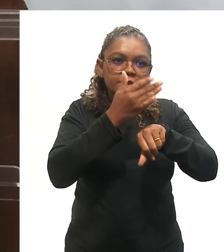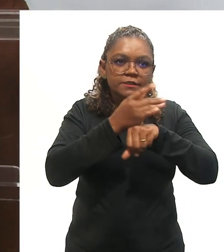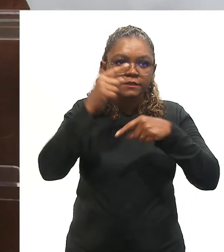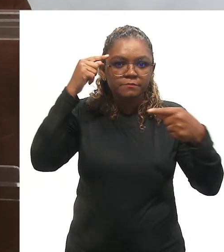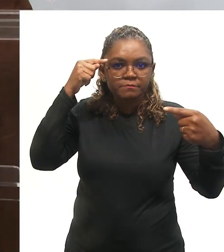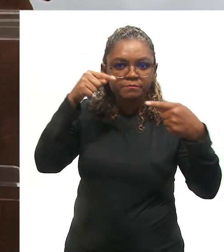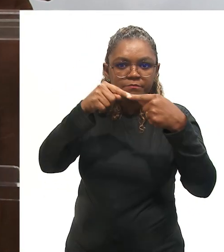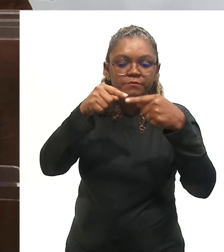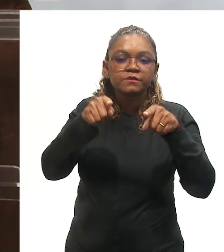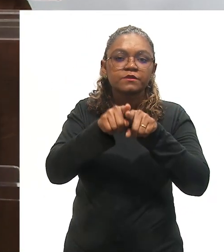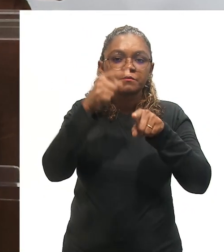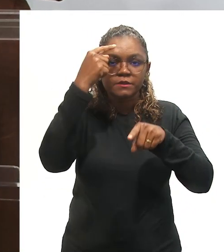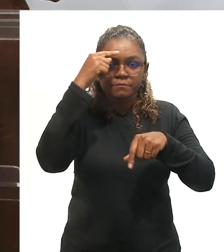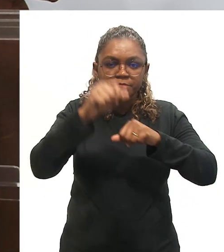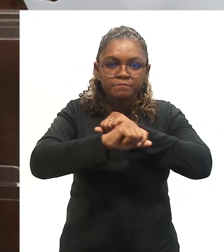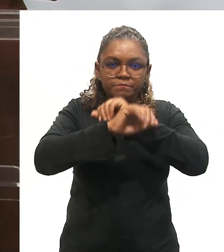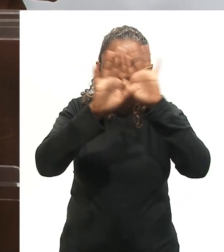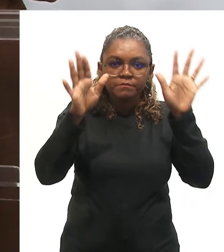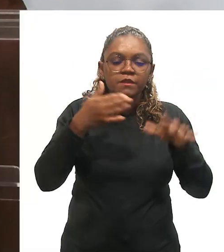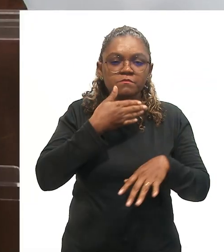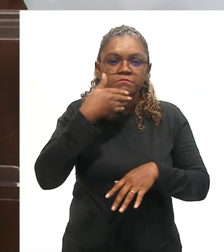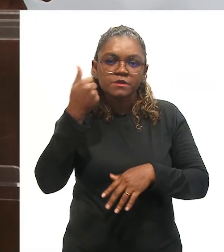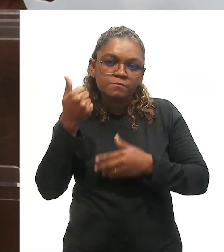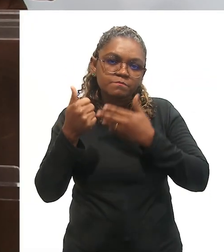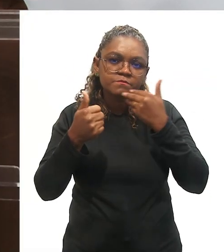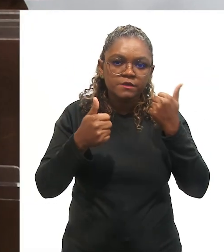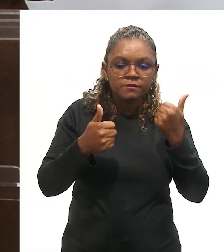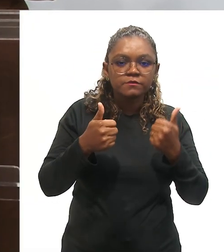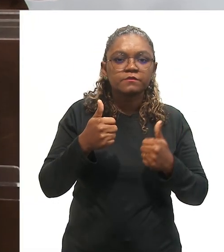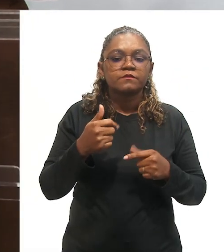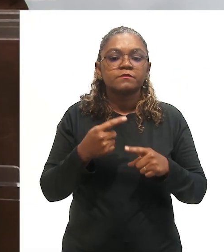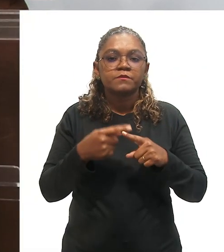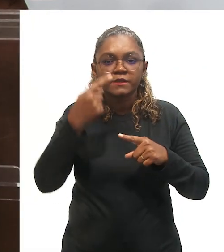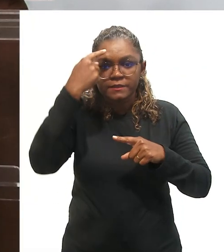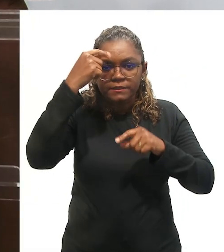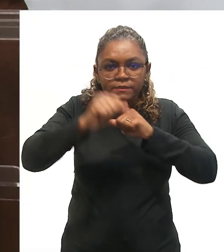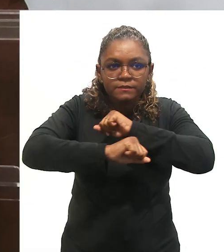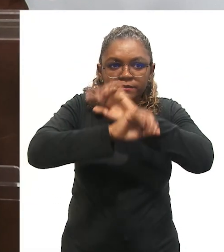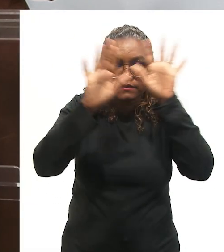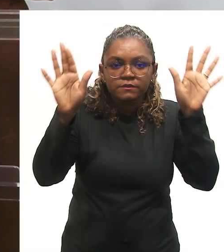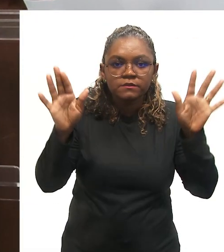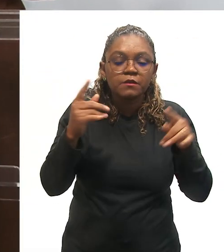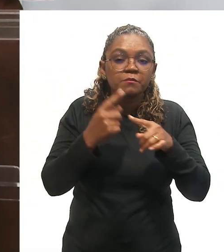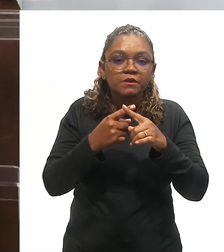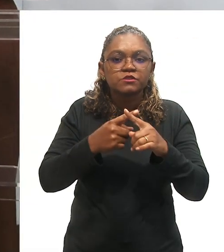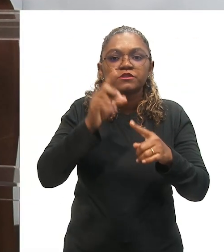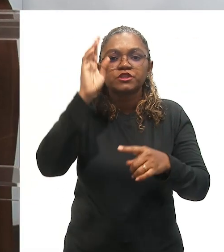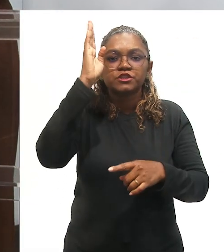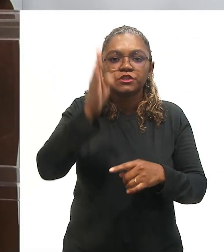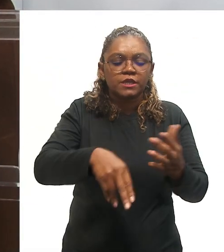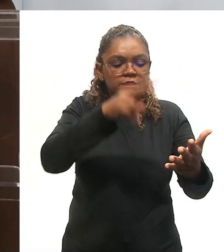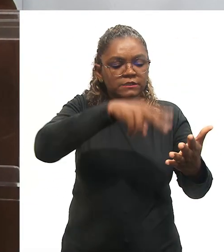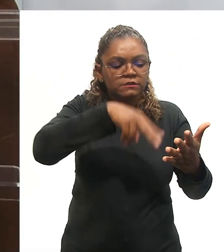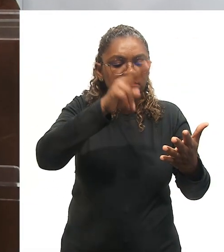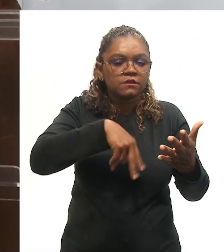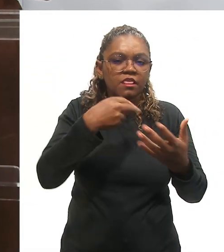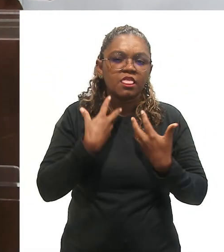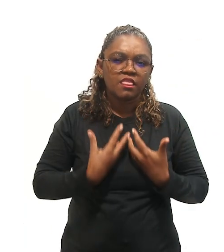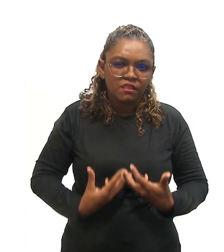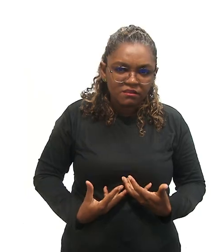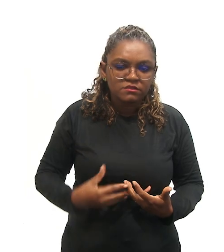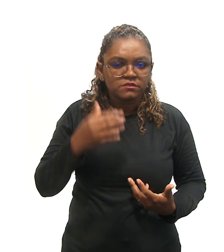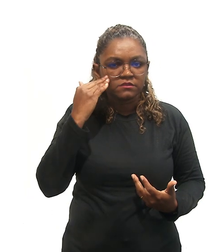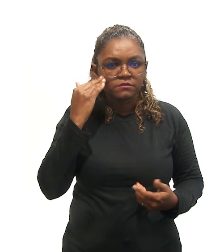uma clareada melhor, elucida muitas coisas que muitas vezes a teoria e uma leitura fadigante,